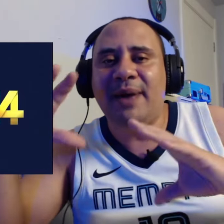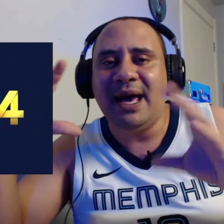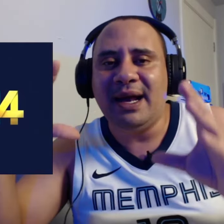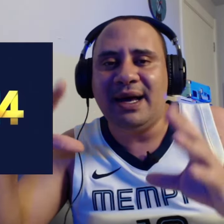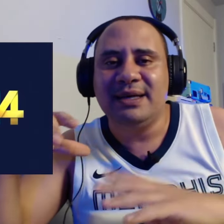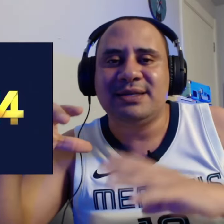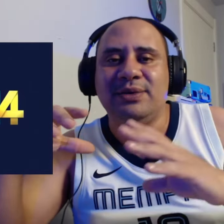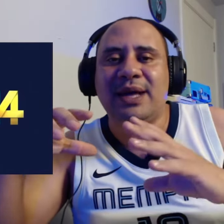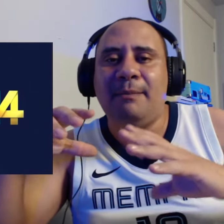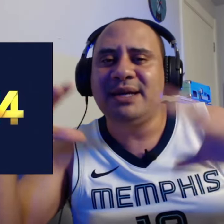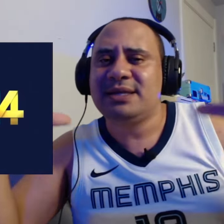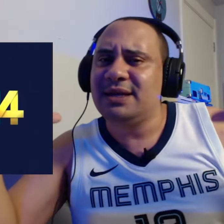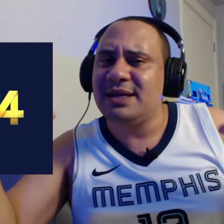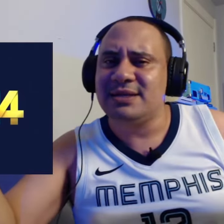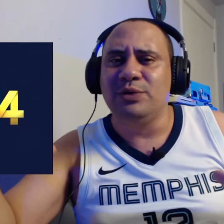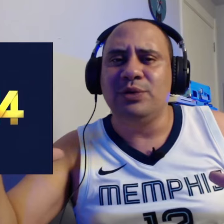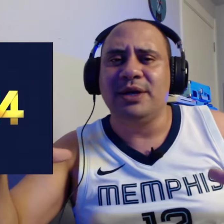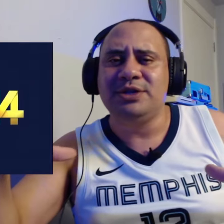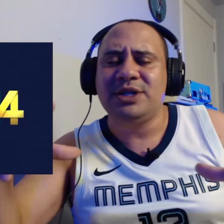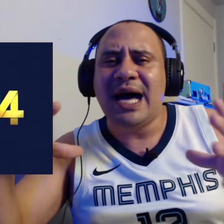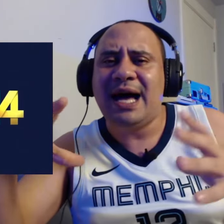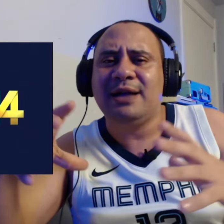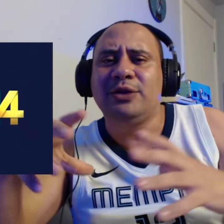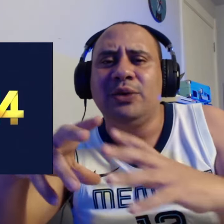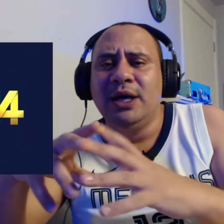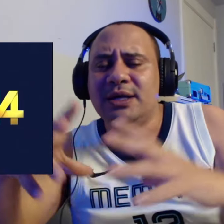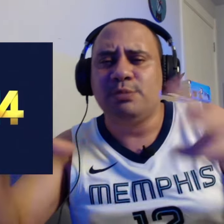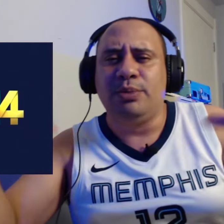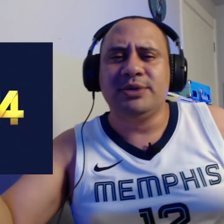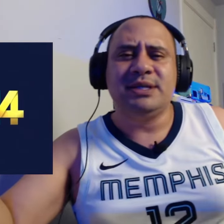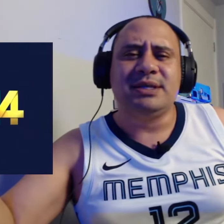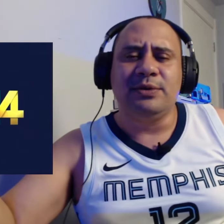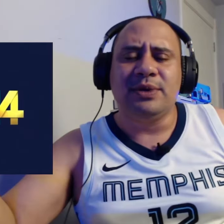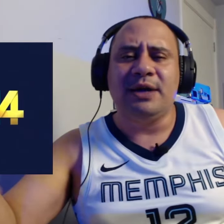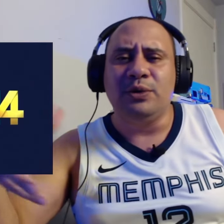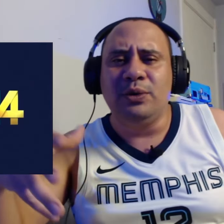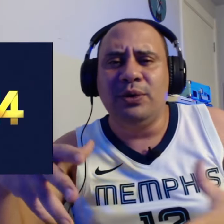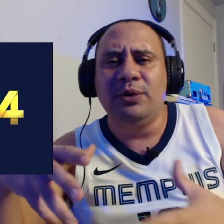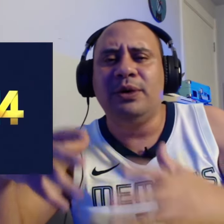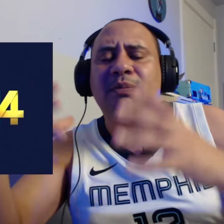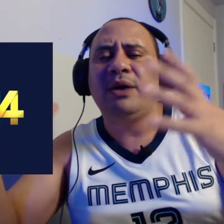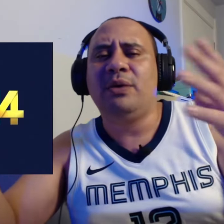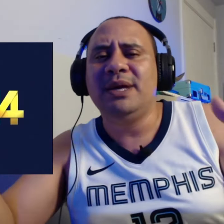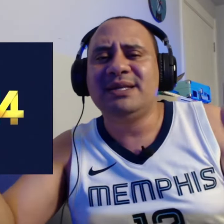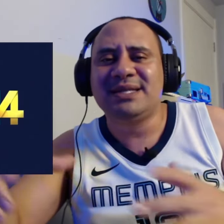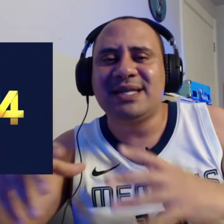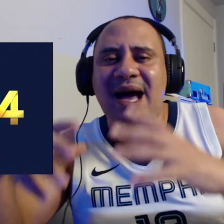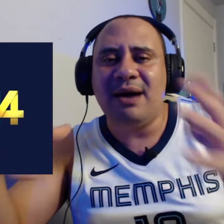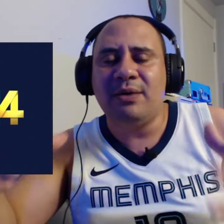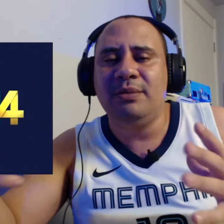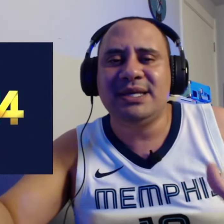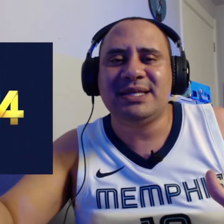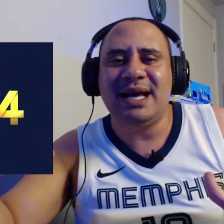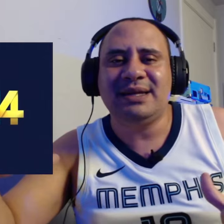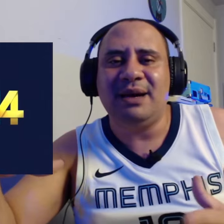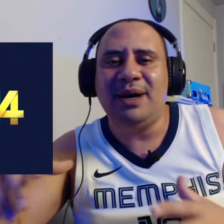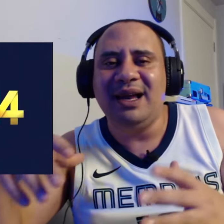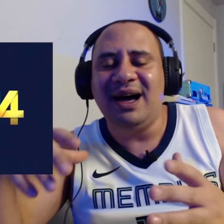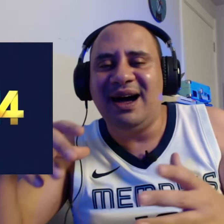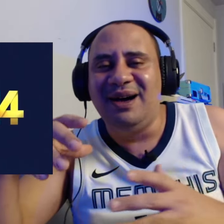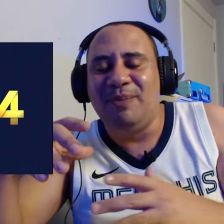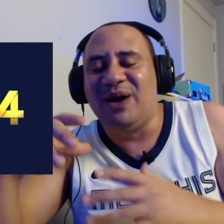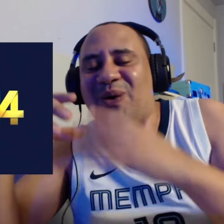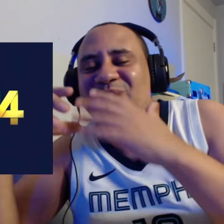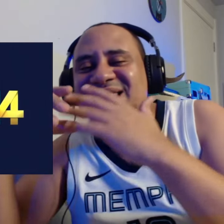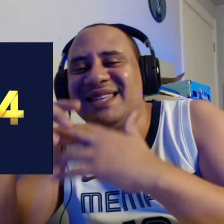reina, impera a questão da apresentação do candidato, exposição da dor, para começar a